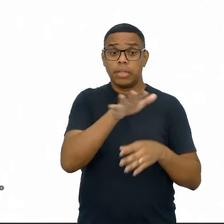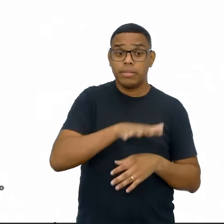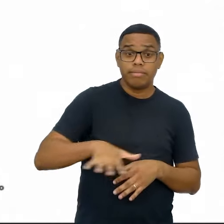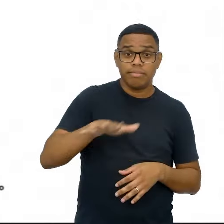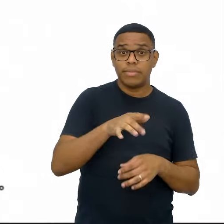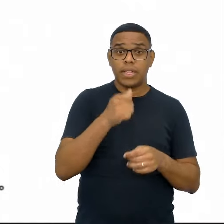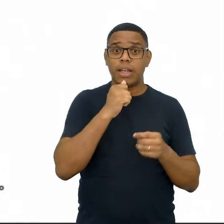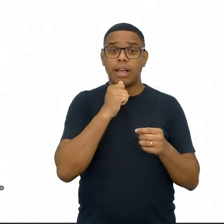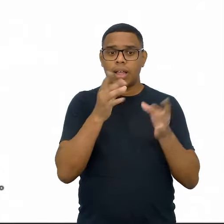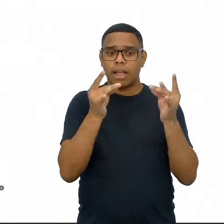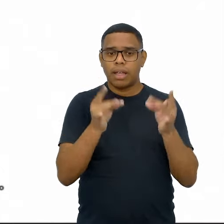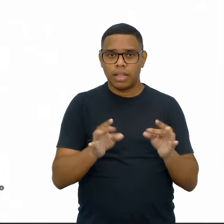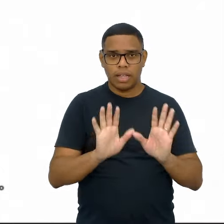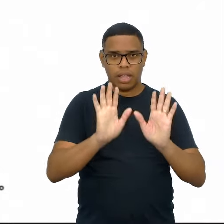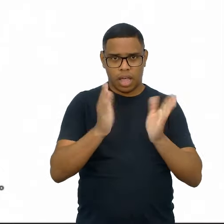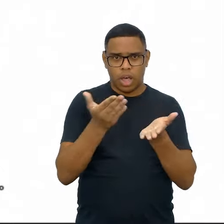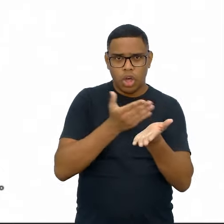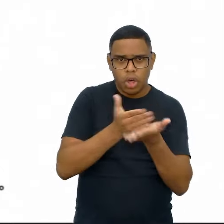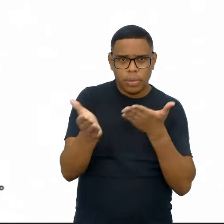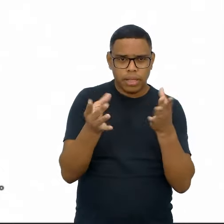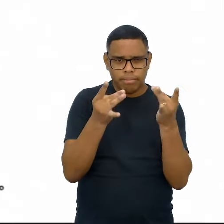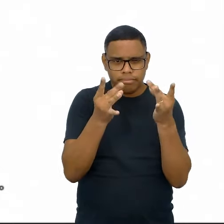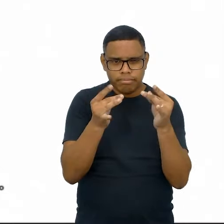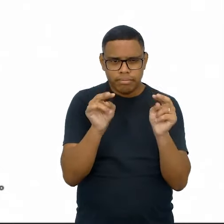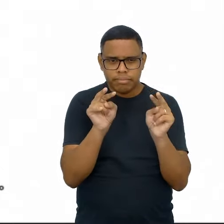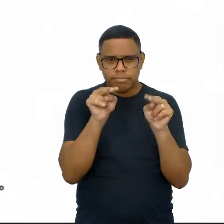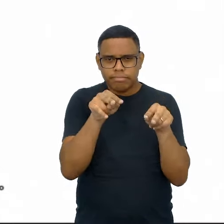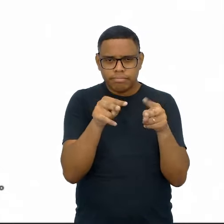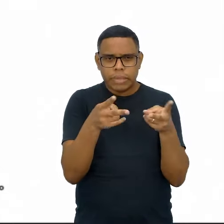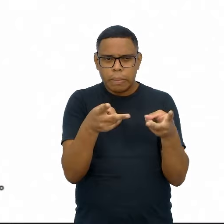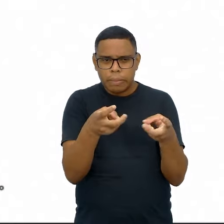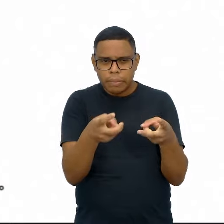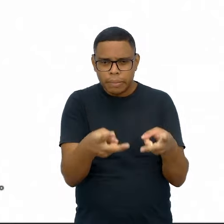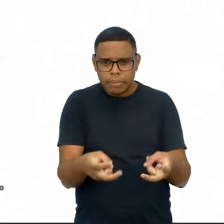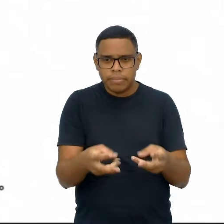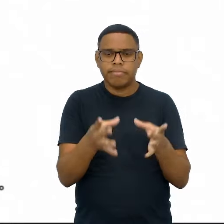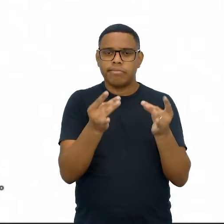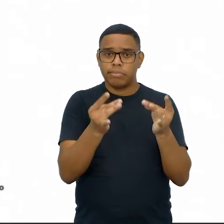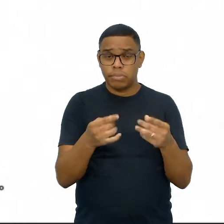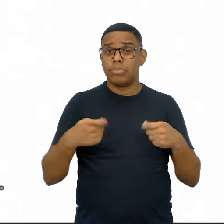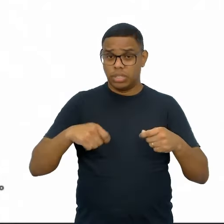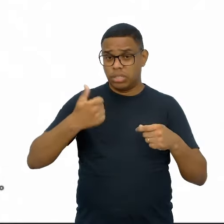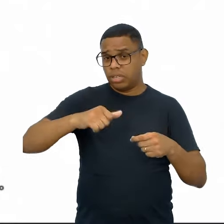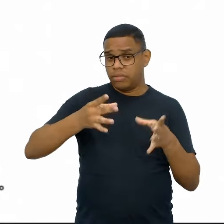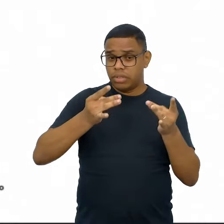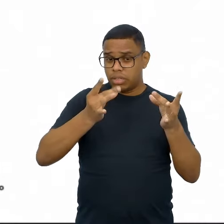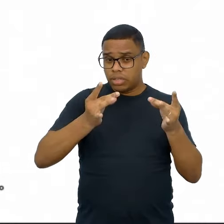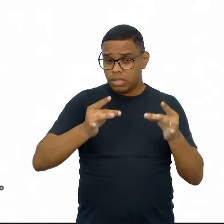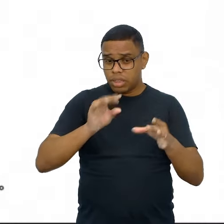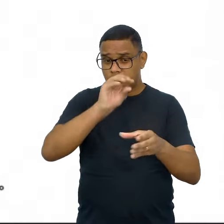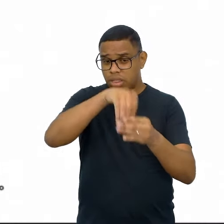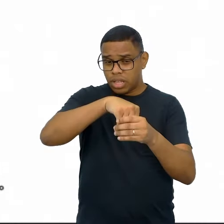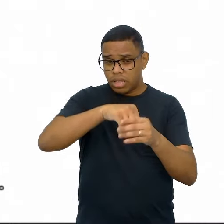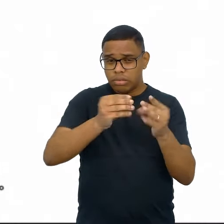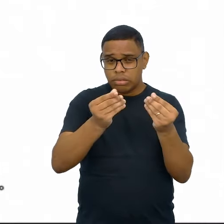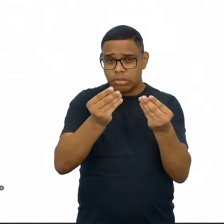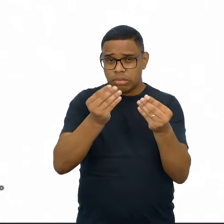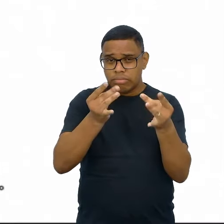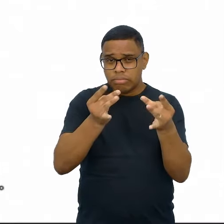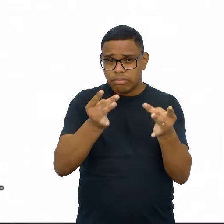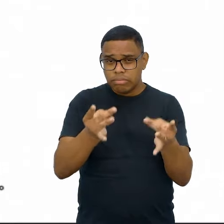Agora, quando a gente vai olhar para as avaliações, a gente tem que ter um olhar mais